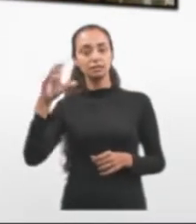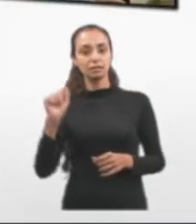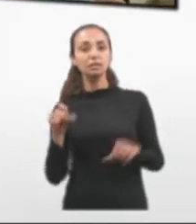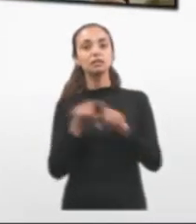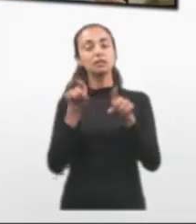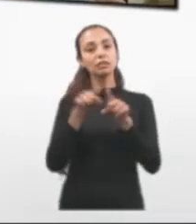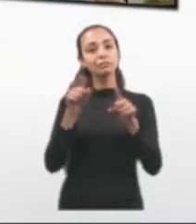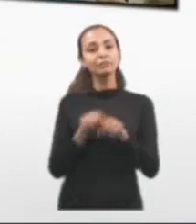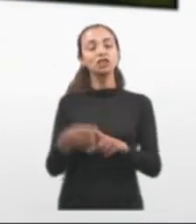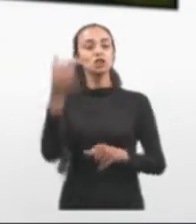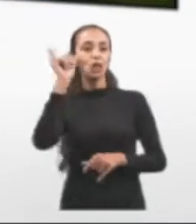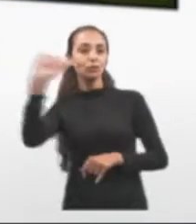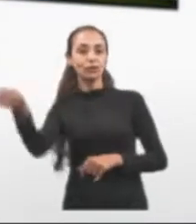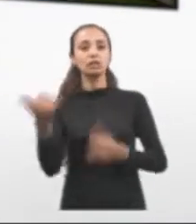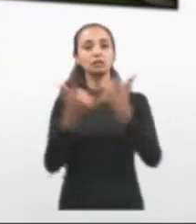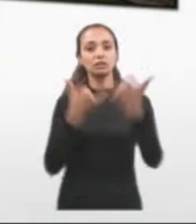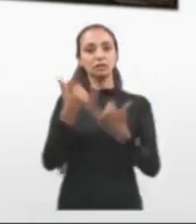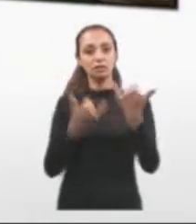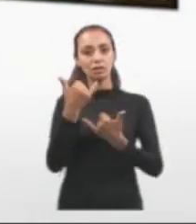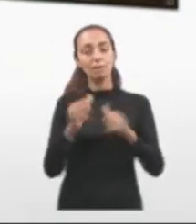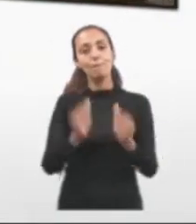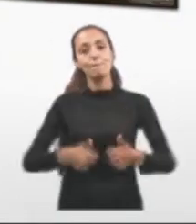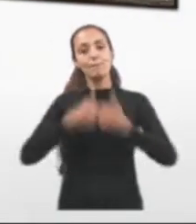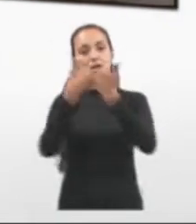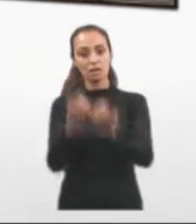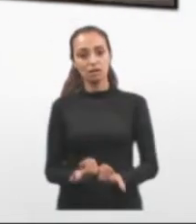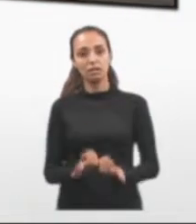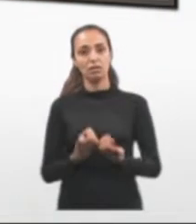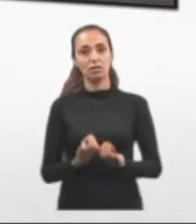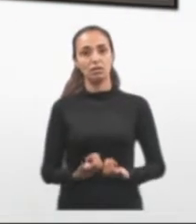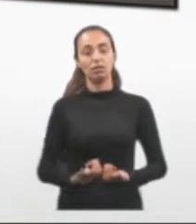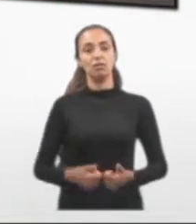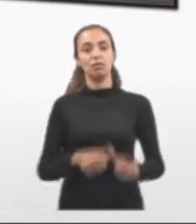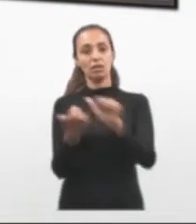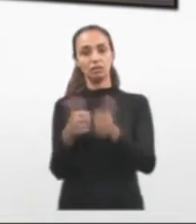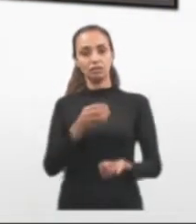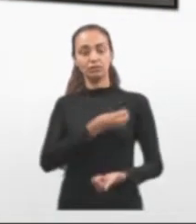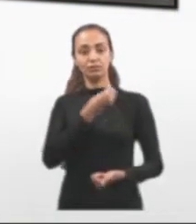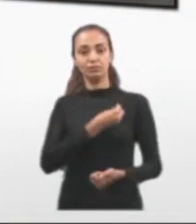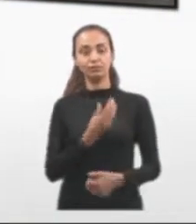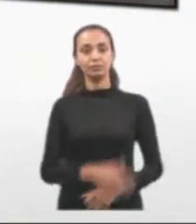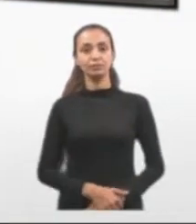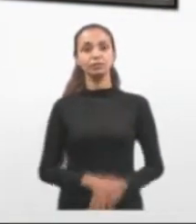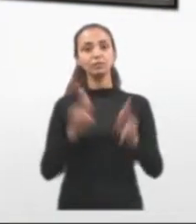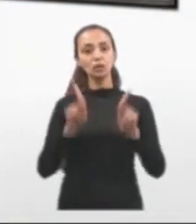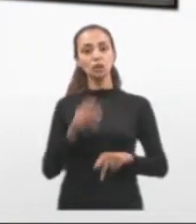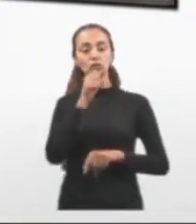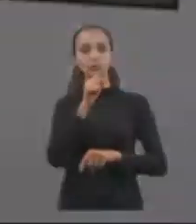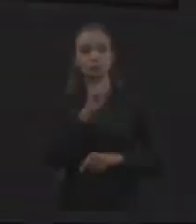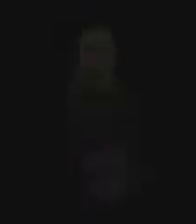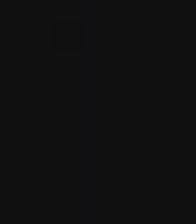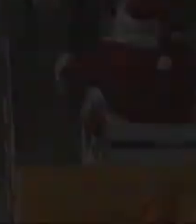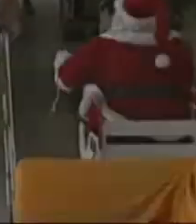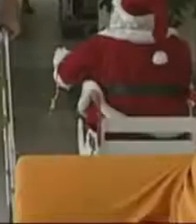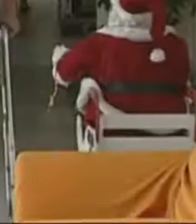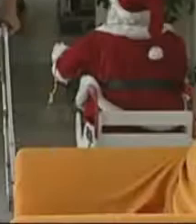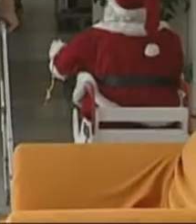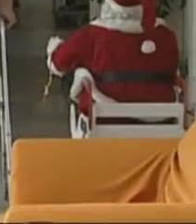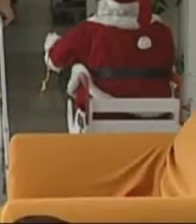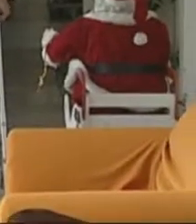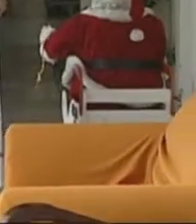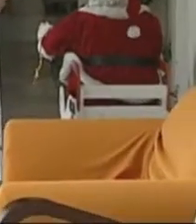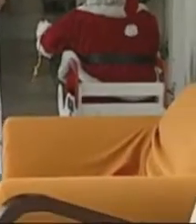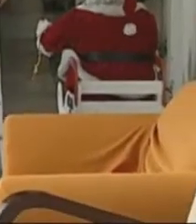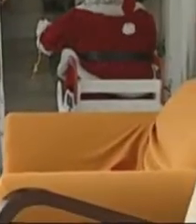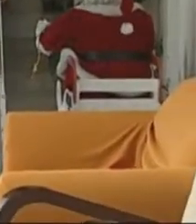Cacique, atividades preventivas e recreativas pretendem dar mais qualidade de vida aos idosos.